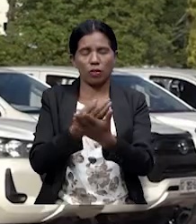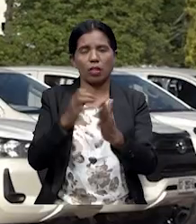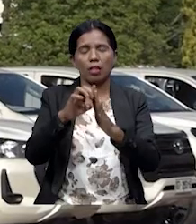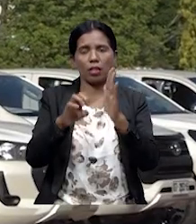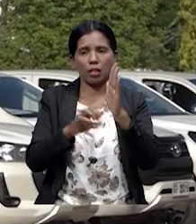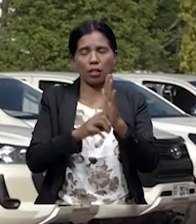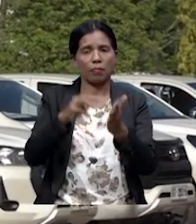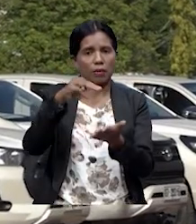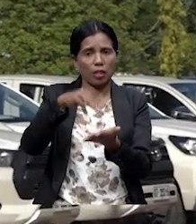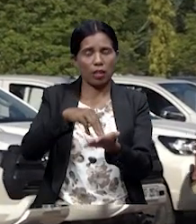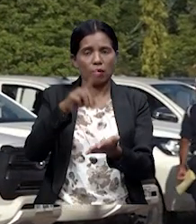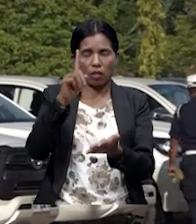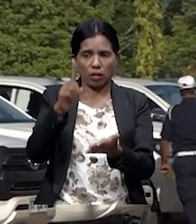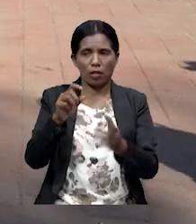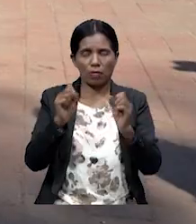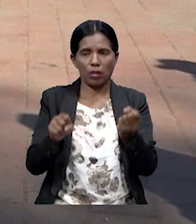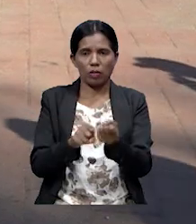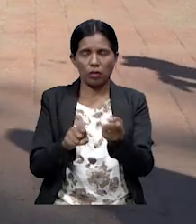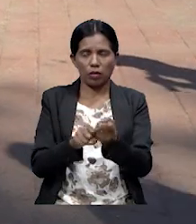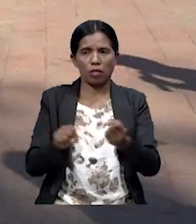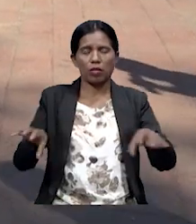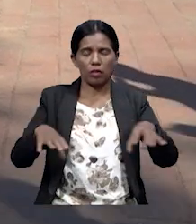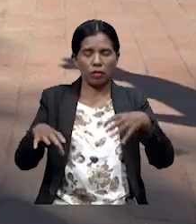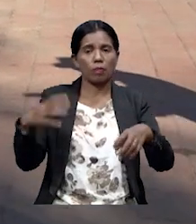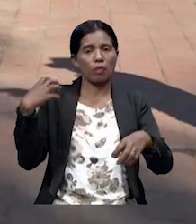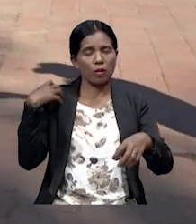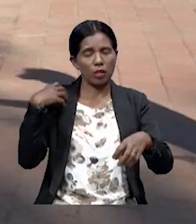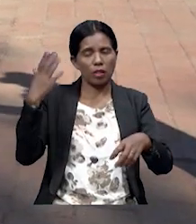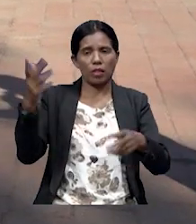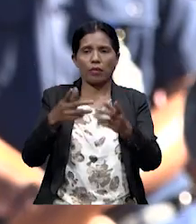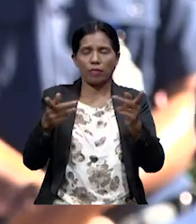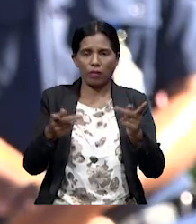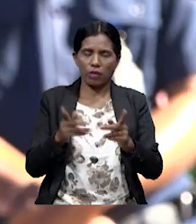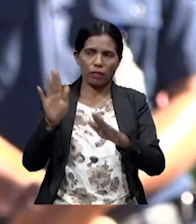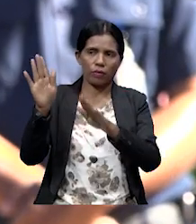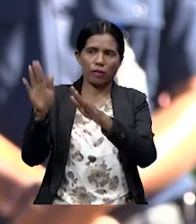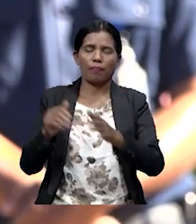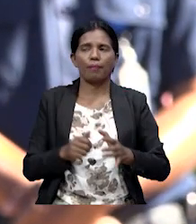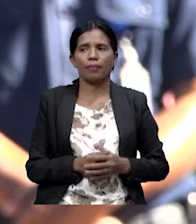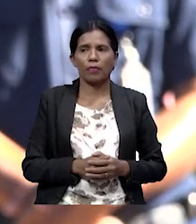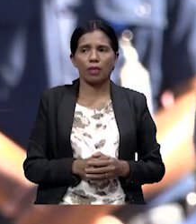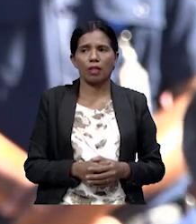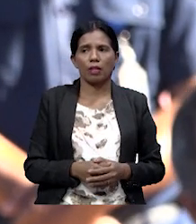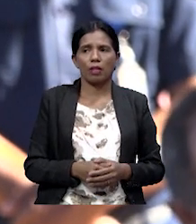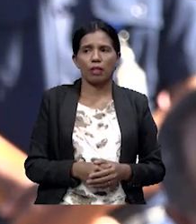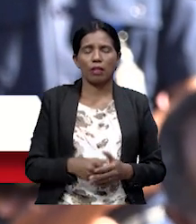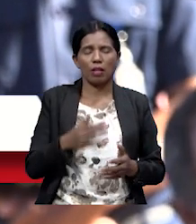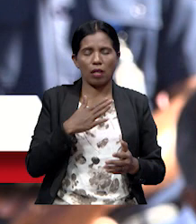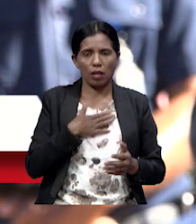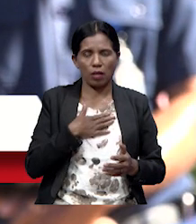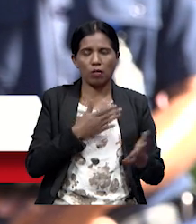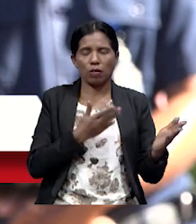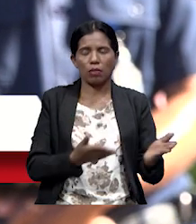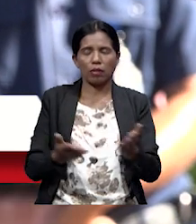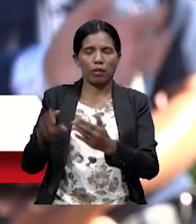milyang idaresin, hodibela apoio servisu polisia ihe terenu. Pesau lori sosles ministro do interior